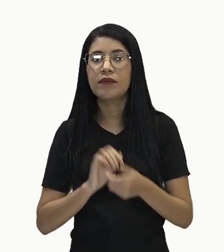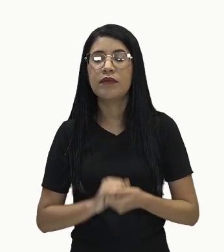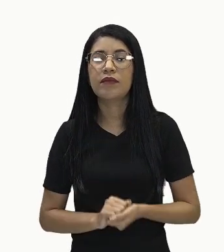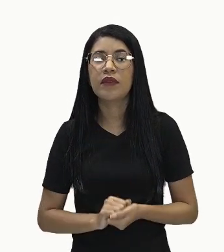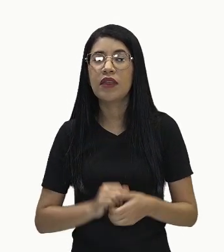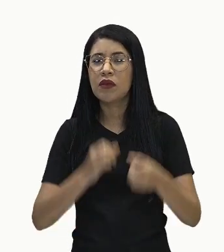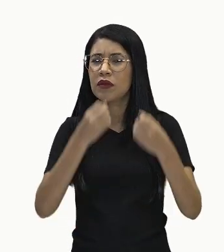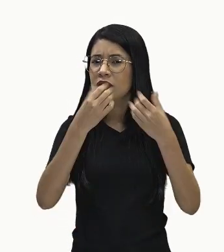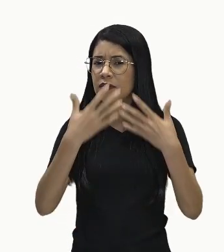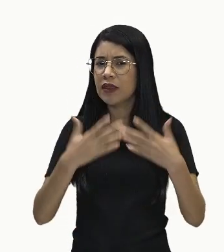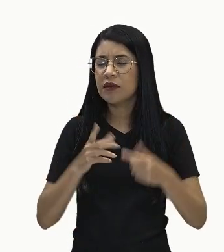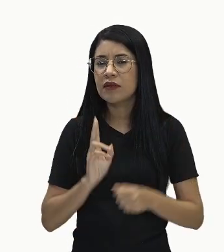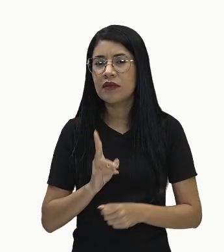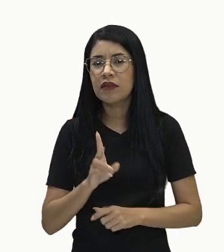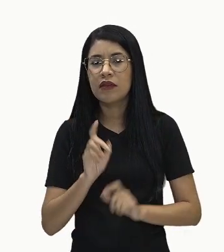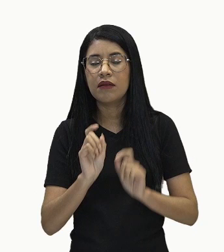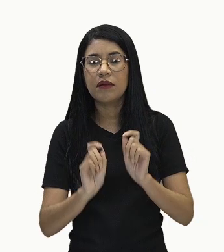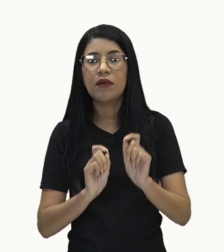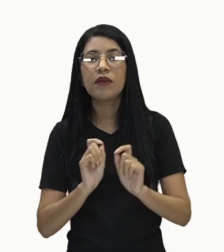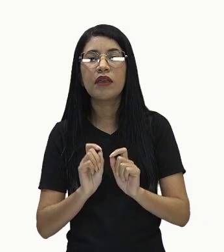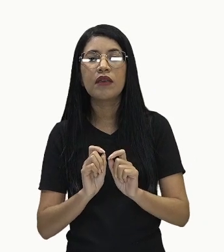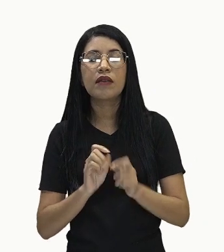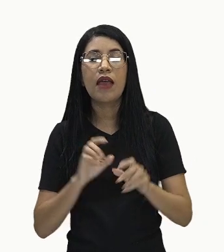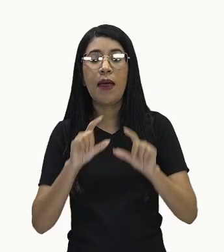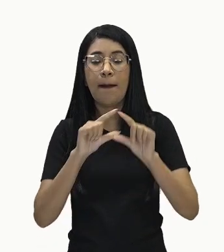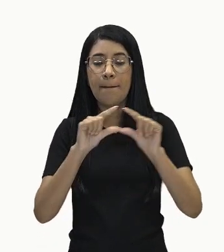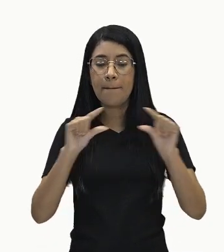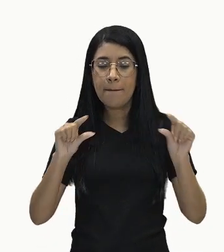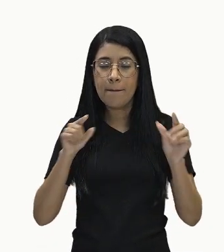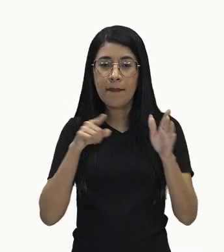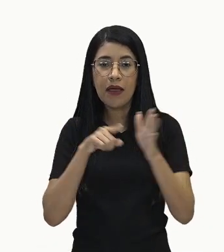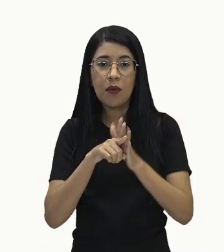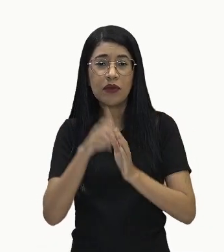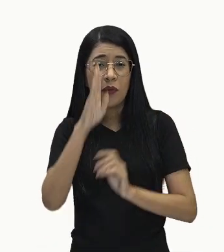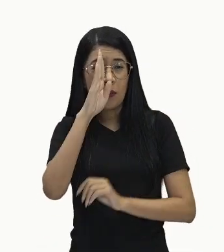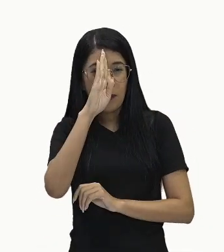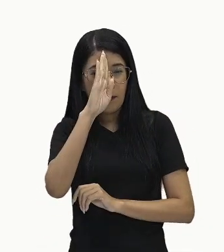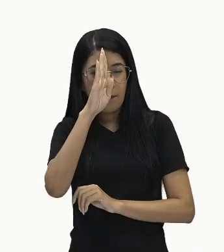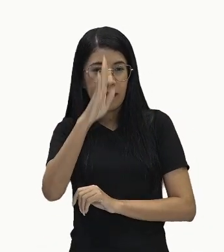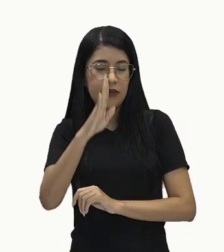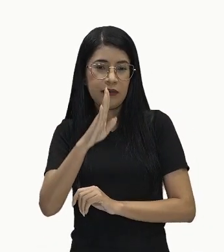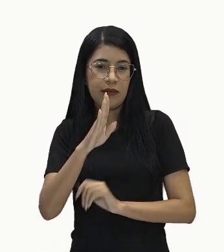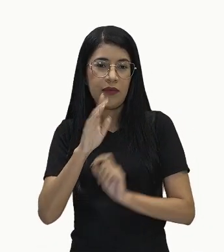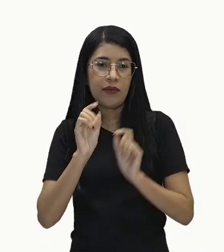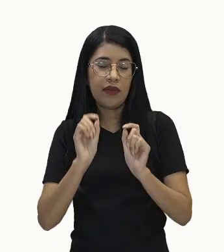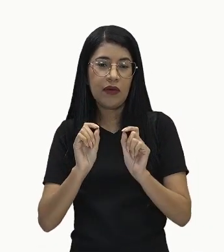4,97. Ok. Aí vem o comando. Pessoal, é isso que eu falo para